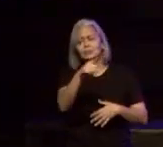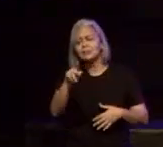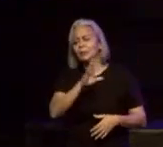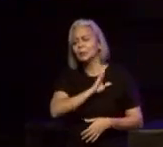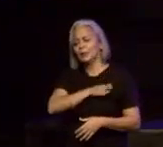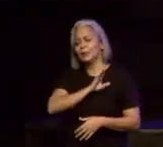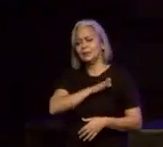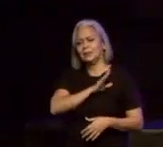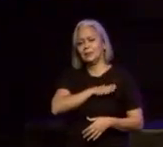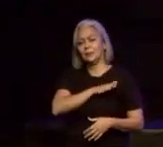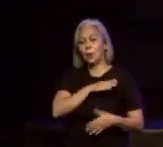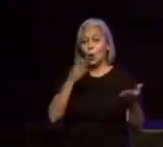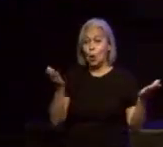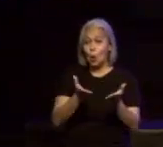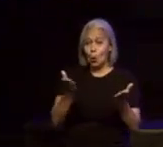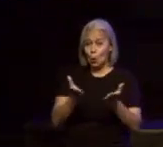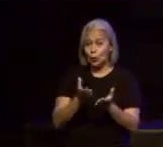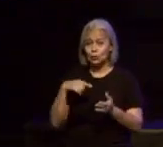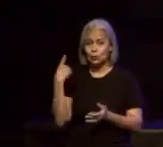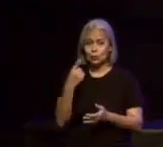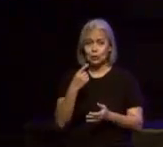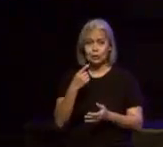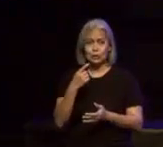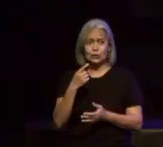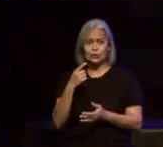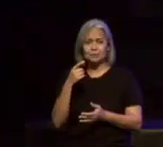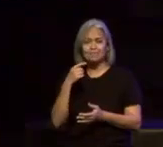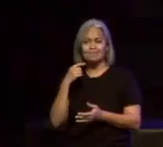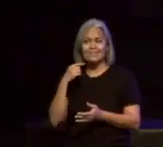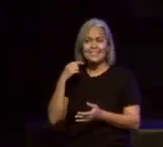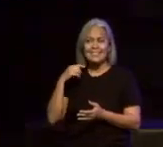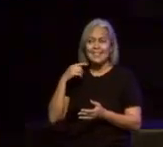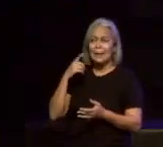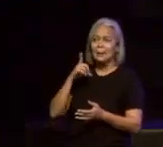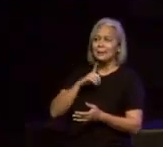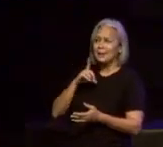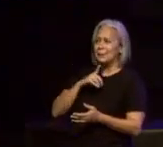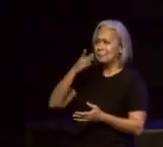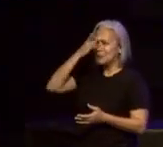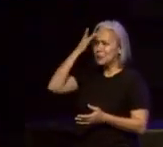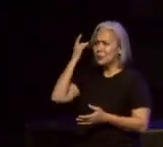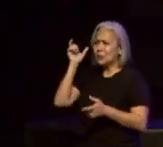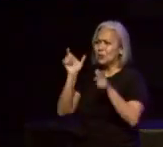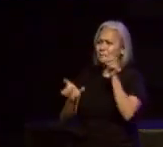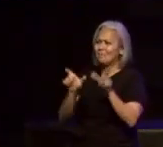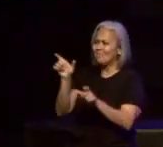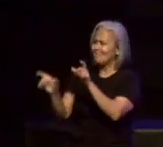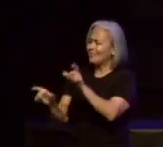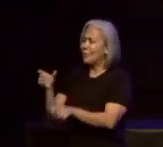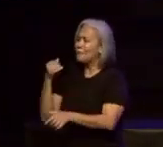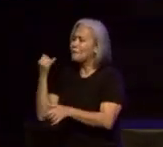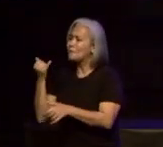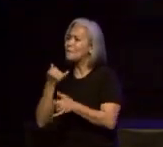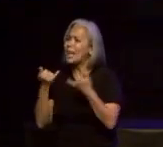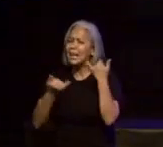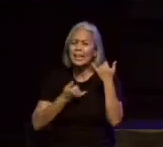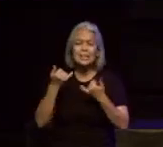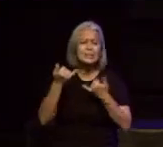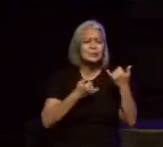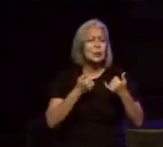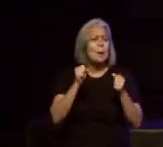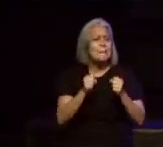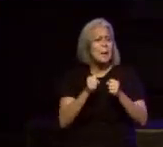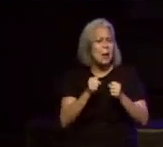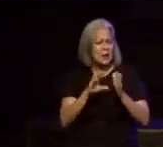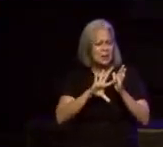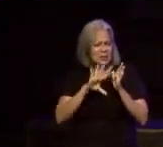que o corpo pode ser desmembrado, que cada um pode ir para o seu canto numa boa. Na própria passagem, no versículo 27, ele deixa bem